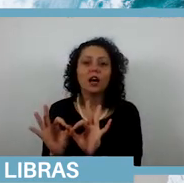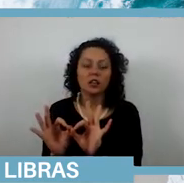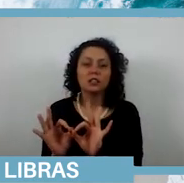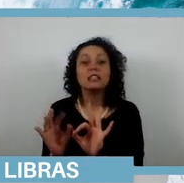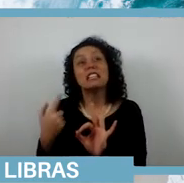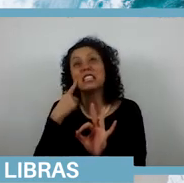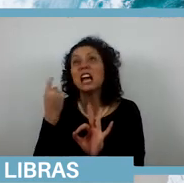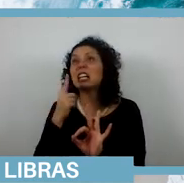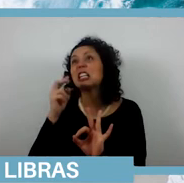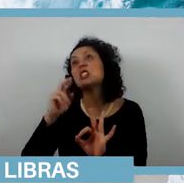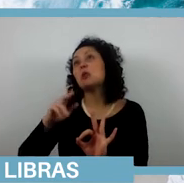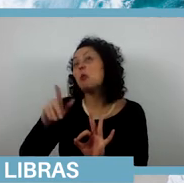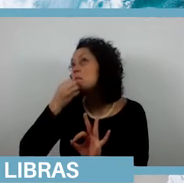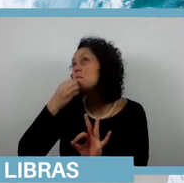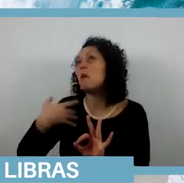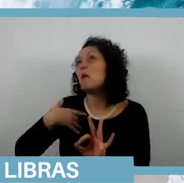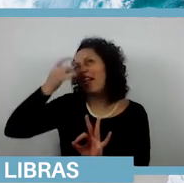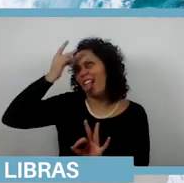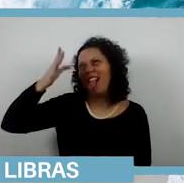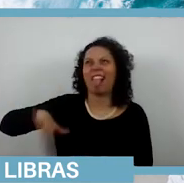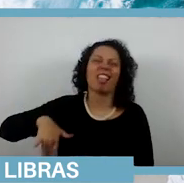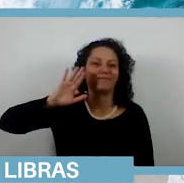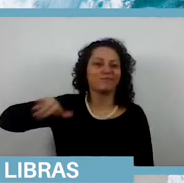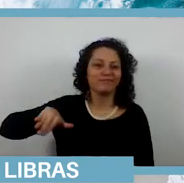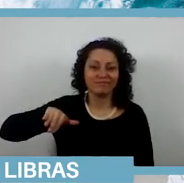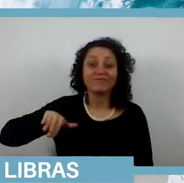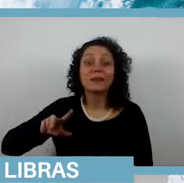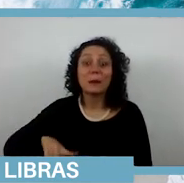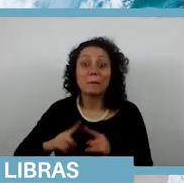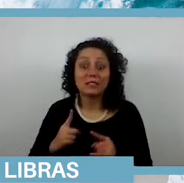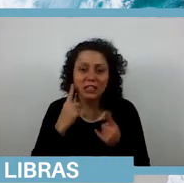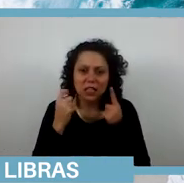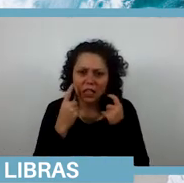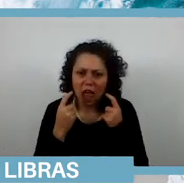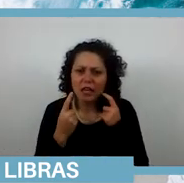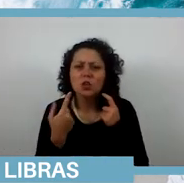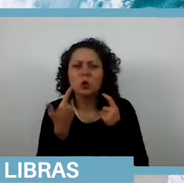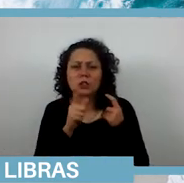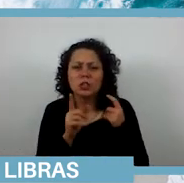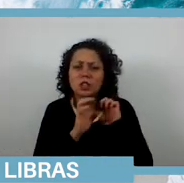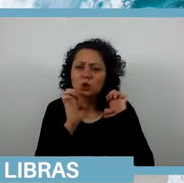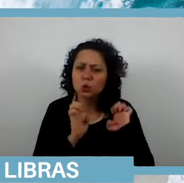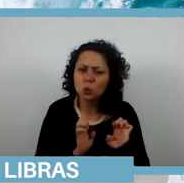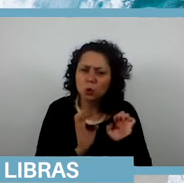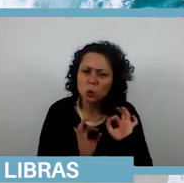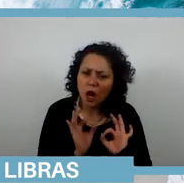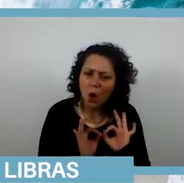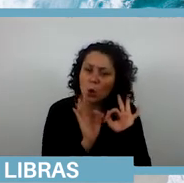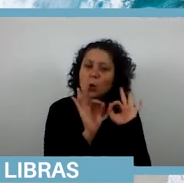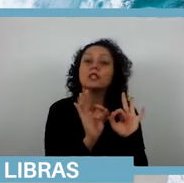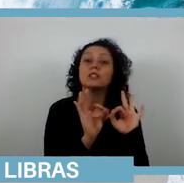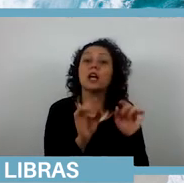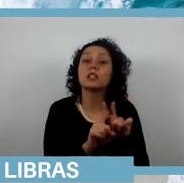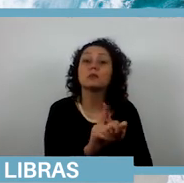assim não são tão boas né porque também o exercício mas depois de ter essas idéias e estruturar e isso de uma forma organizada e